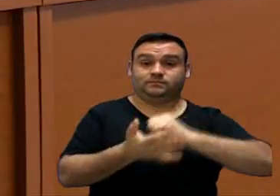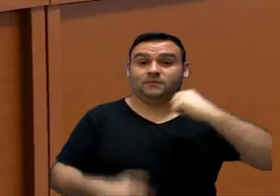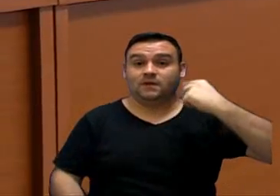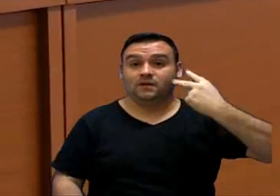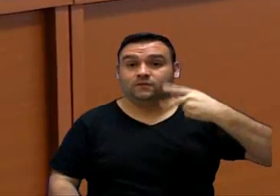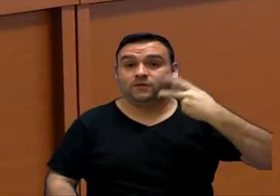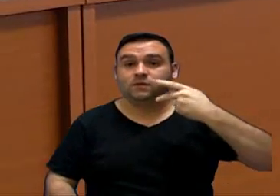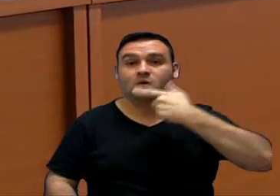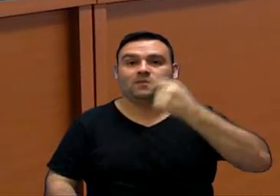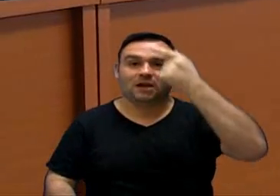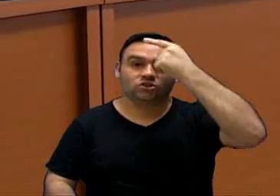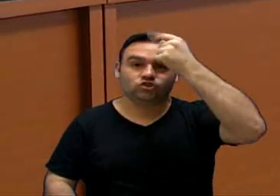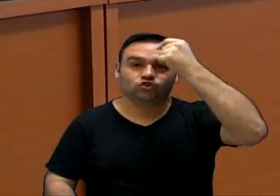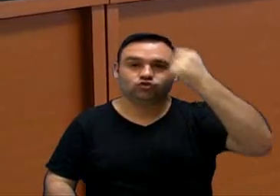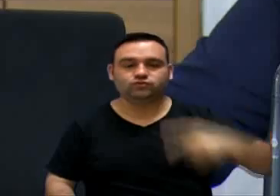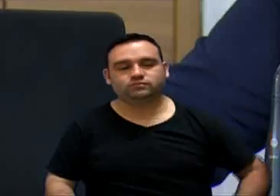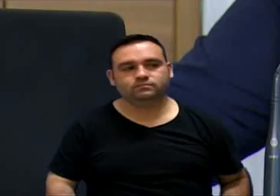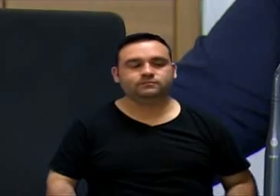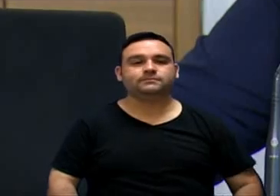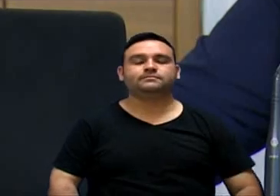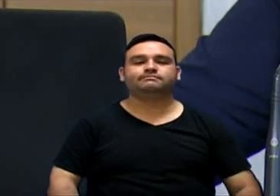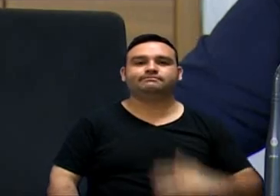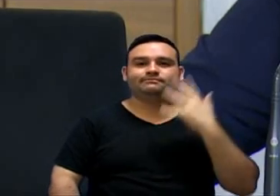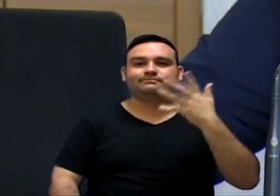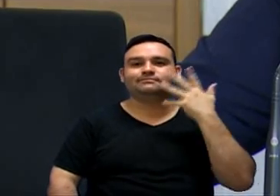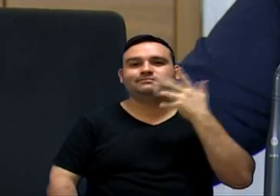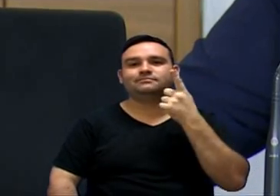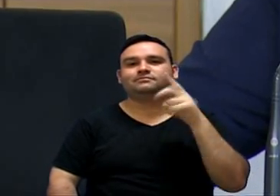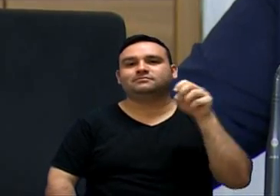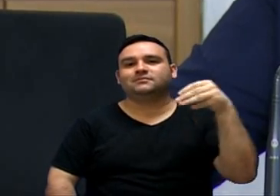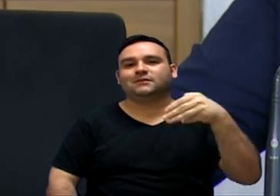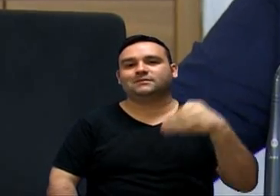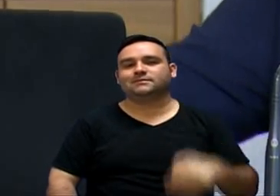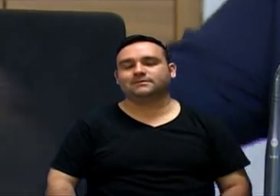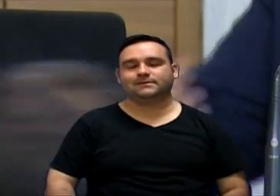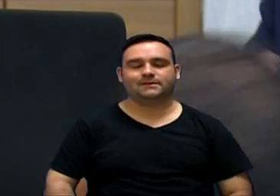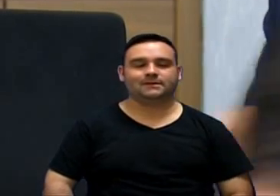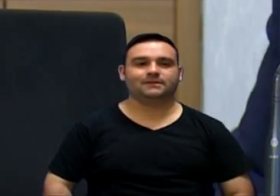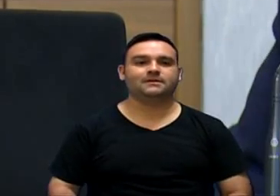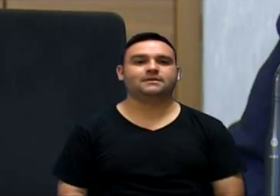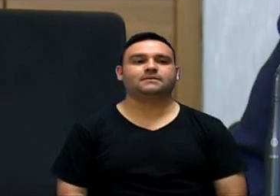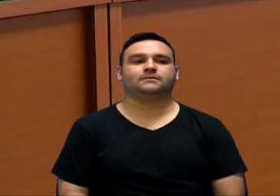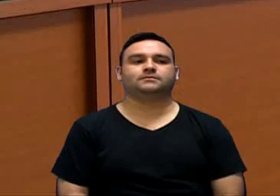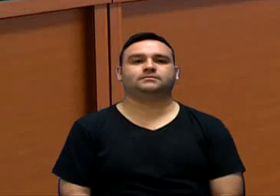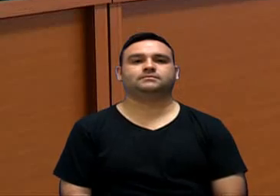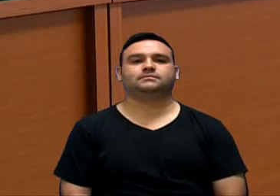vereador Dylan, por favor. Tem a palavra, 15 minutos.